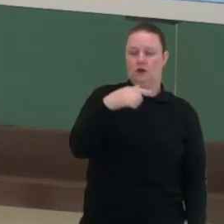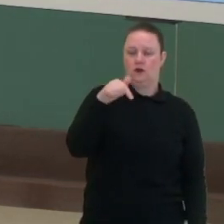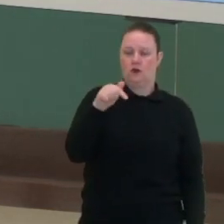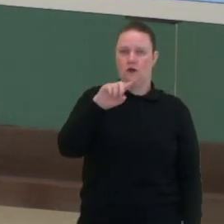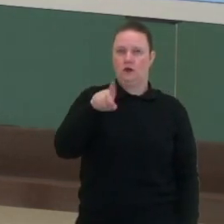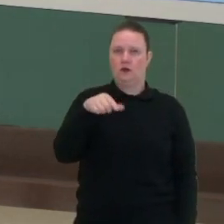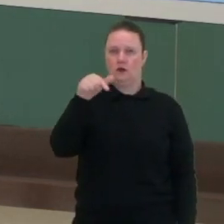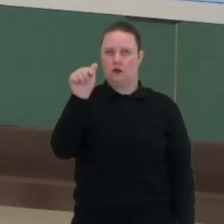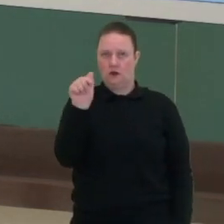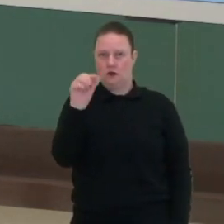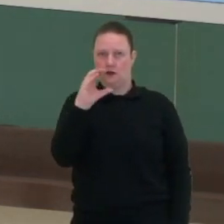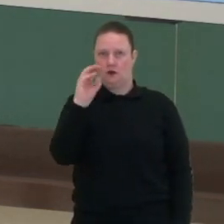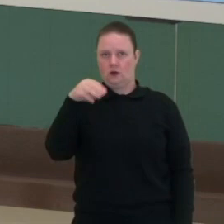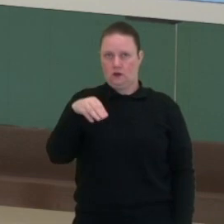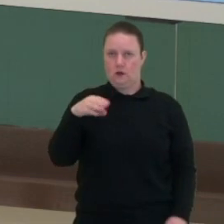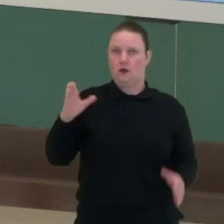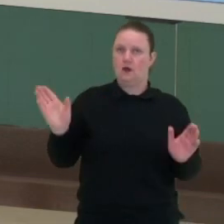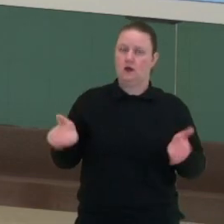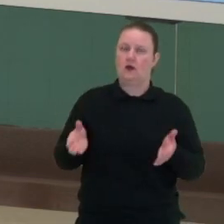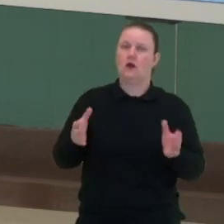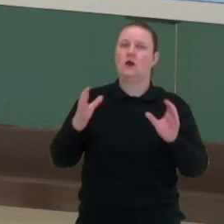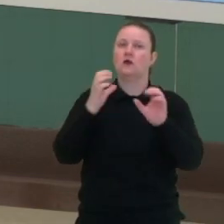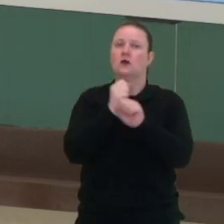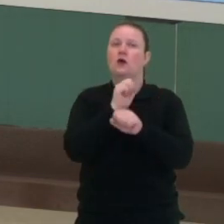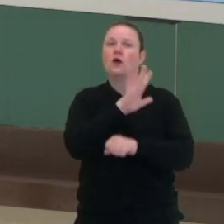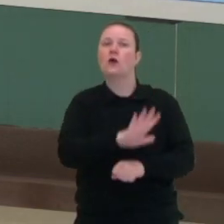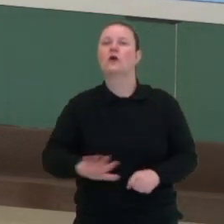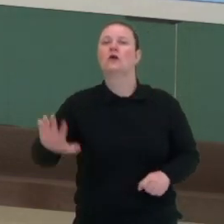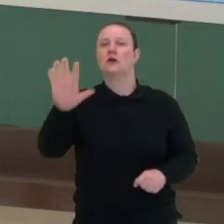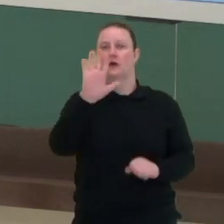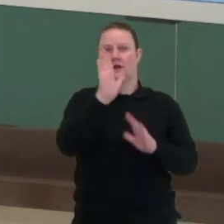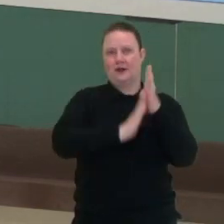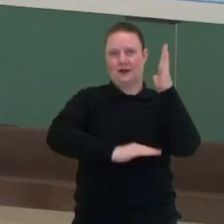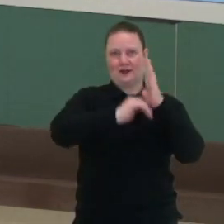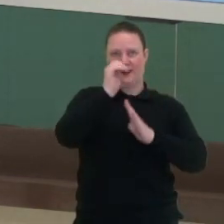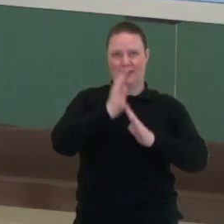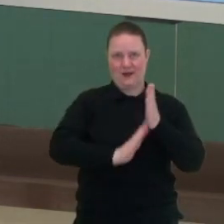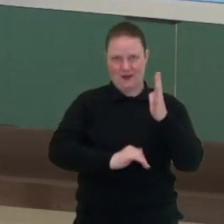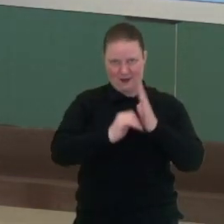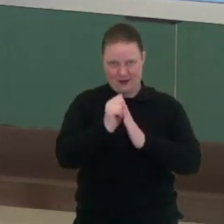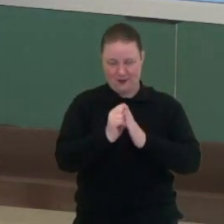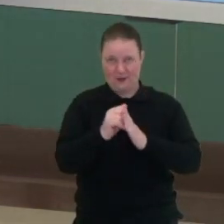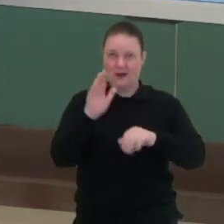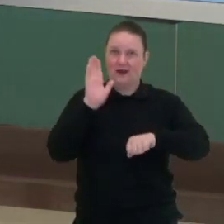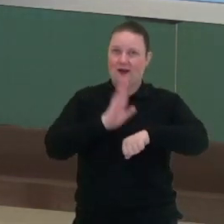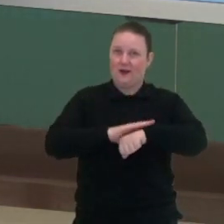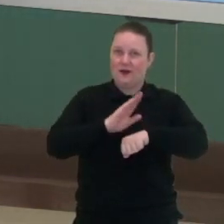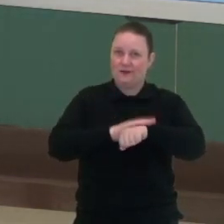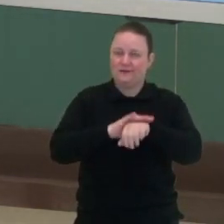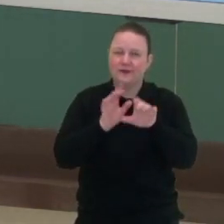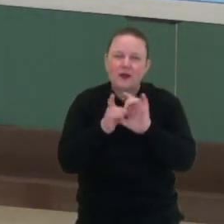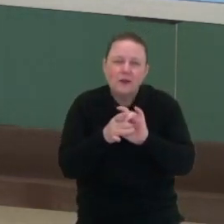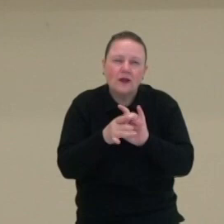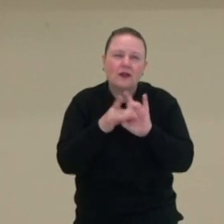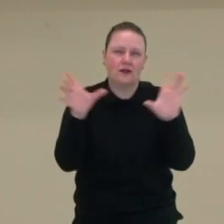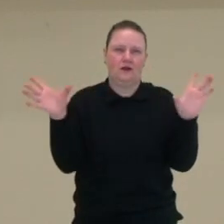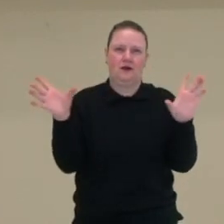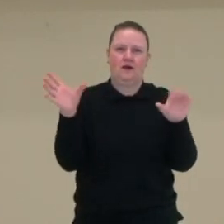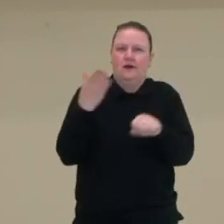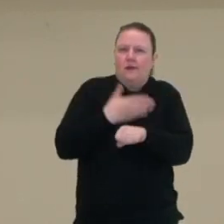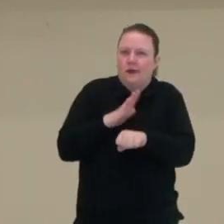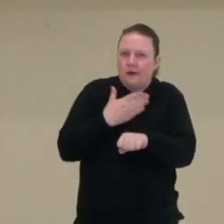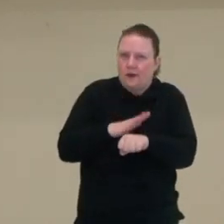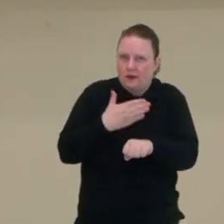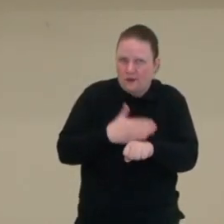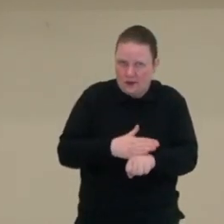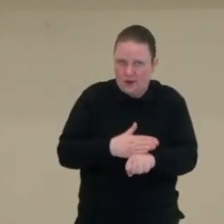47,7 centímetros. Calcule a área desta obra de arte. Então a professora vai dar um tempinho para você fazer esse